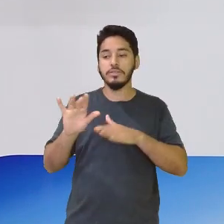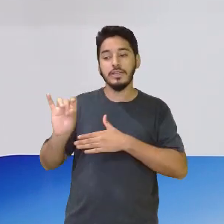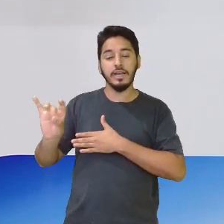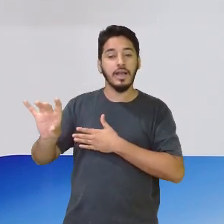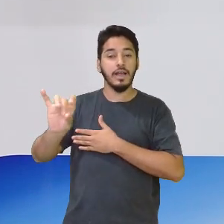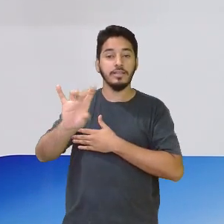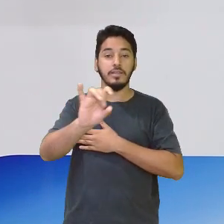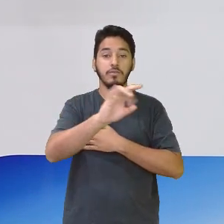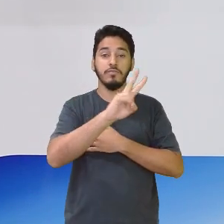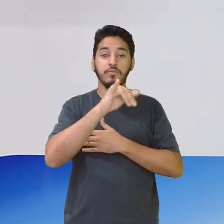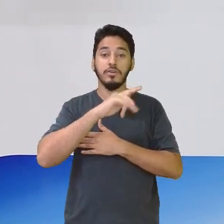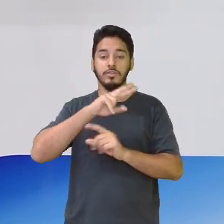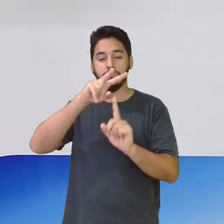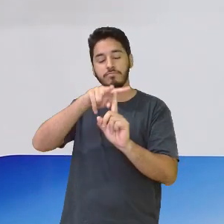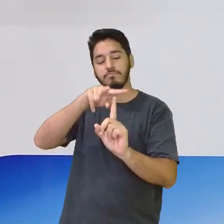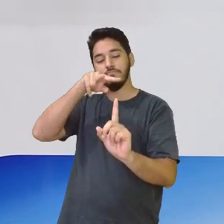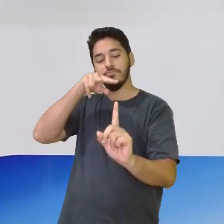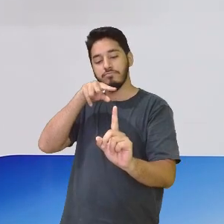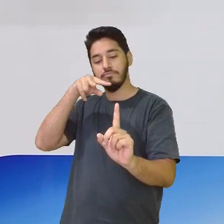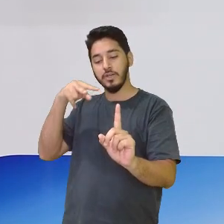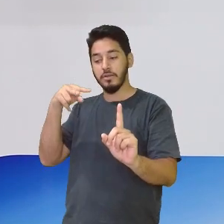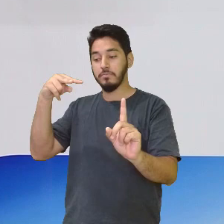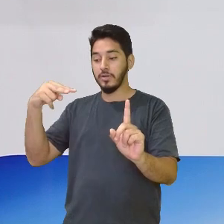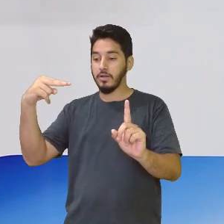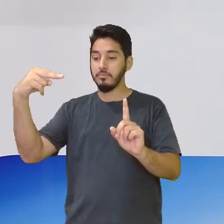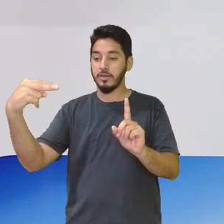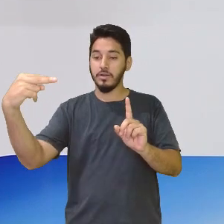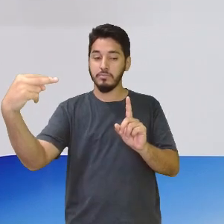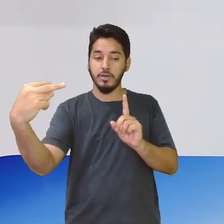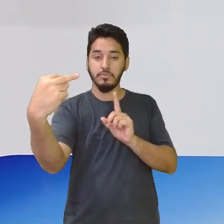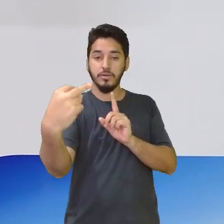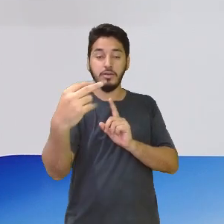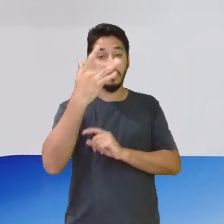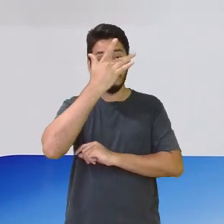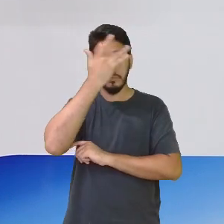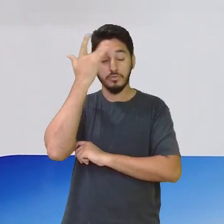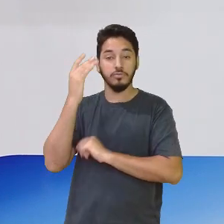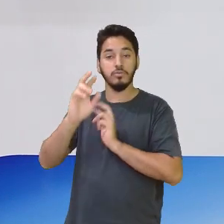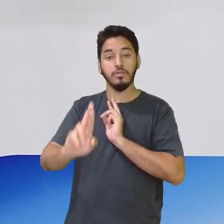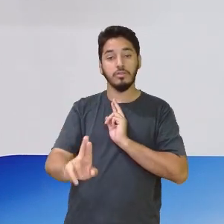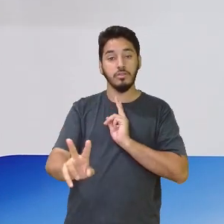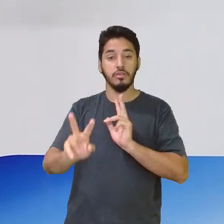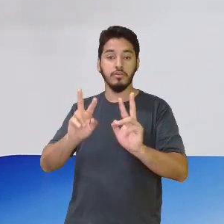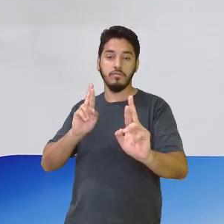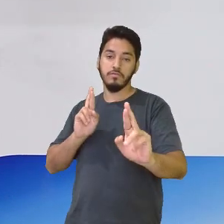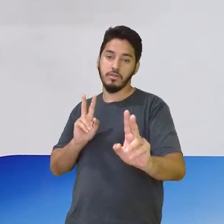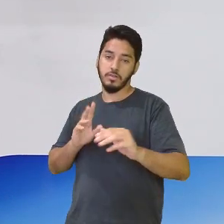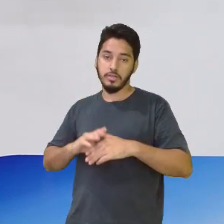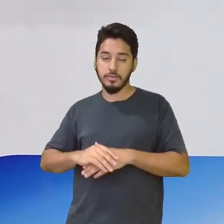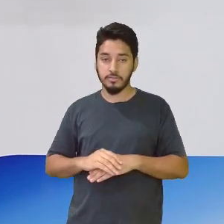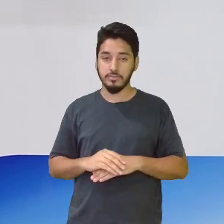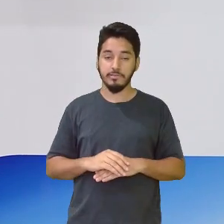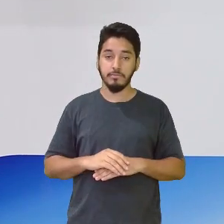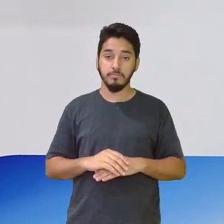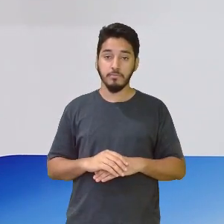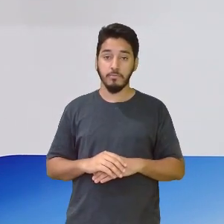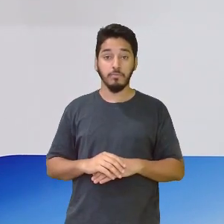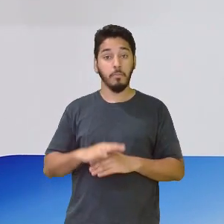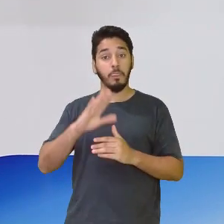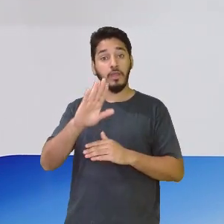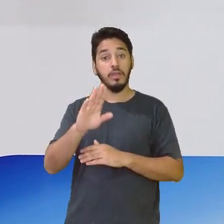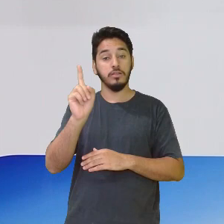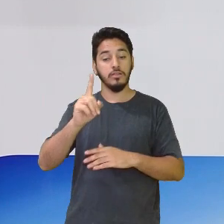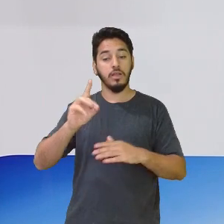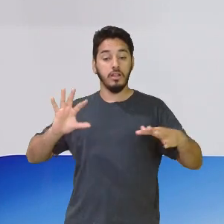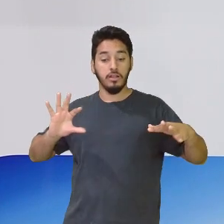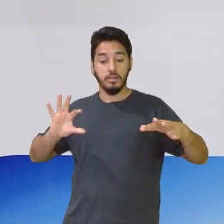seu ponto de vista. Então, as pessoas elas são diferentes e muito isso é atrelado